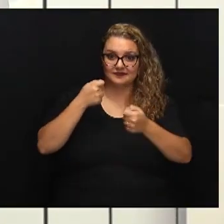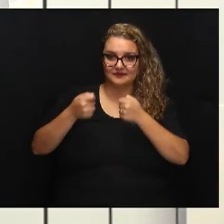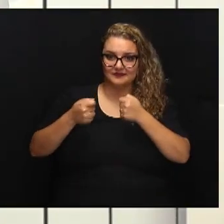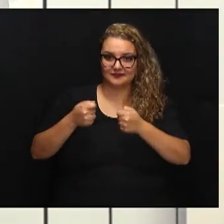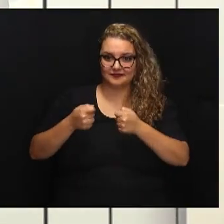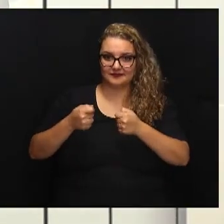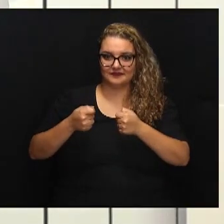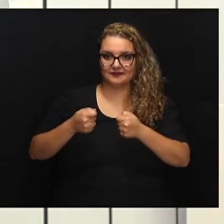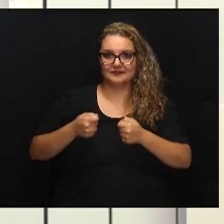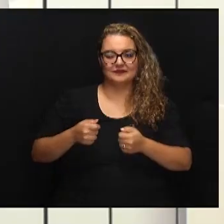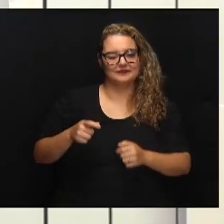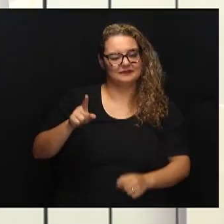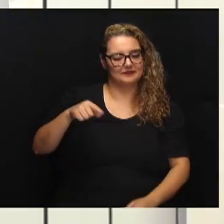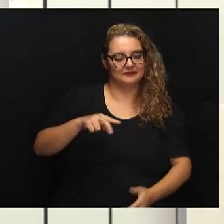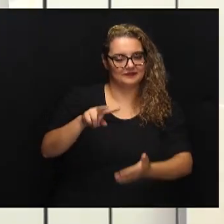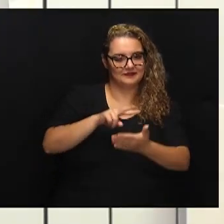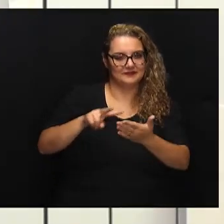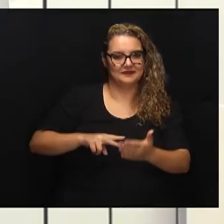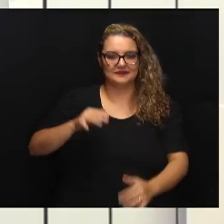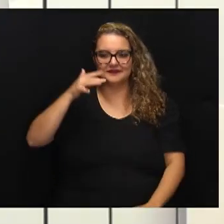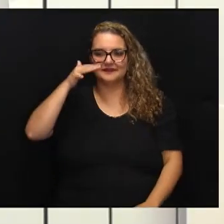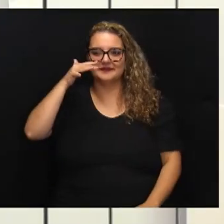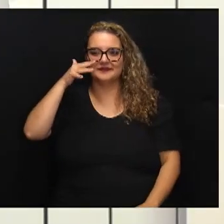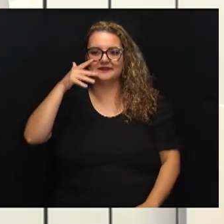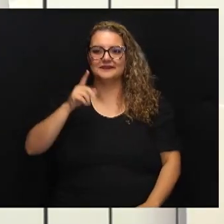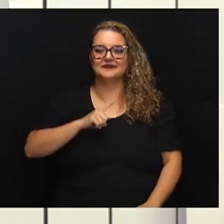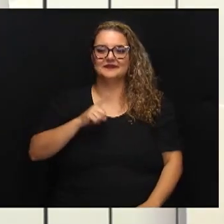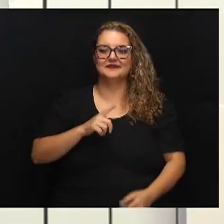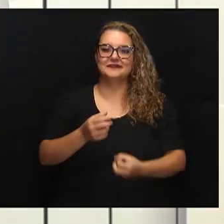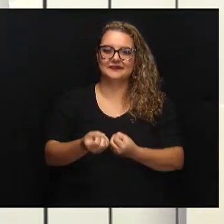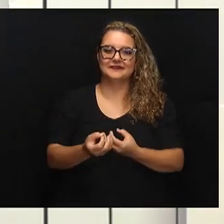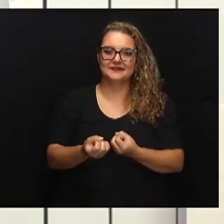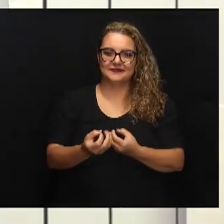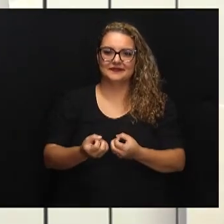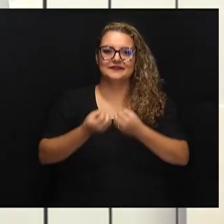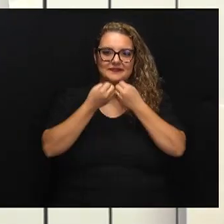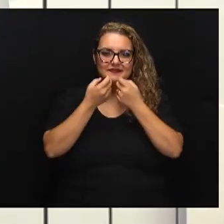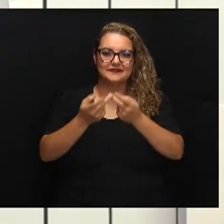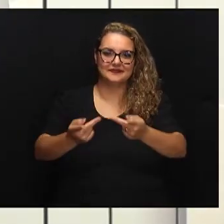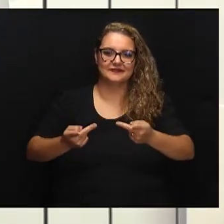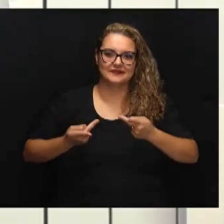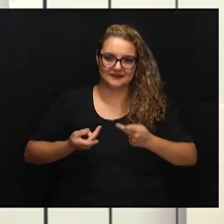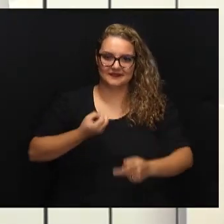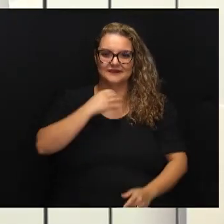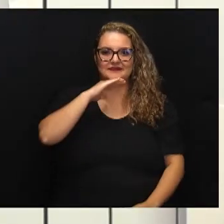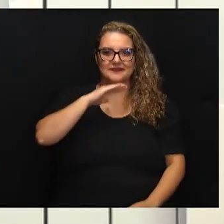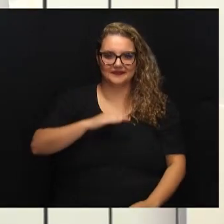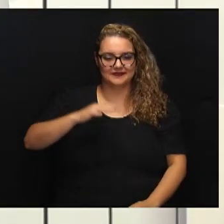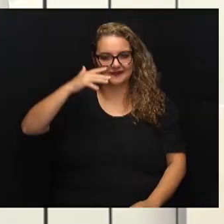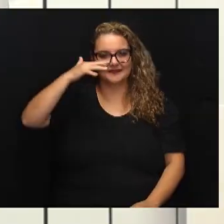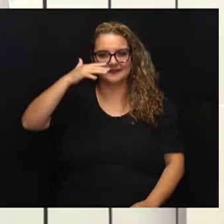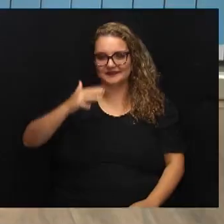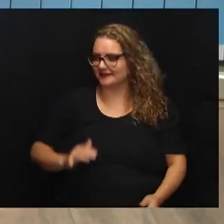/ leitora Ana Paula Meneghetti, que tem as informações. Seja bem-vinda e boa tarde,